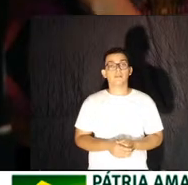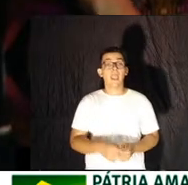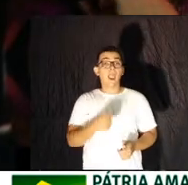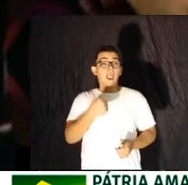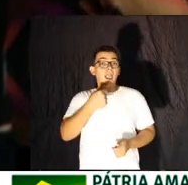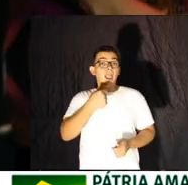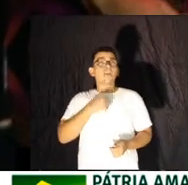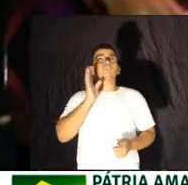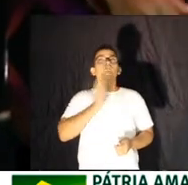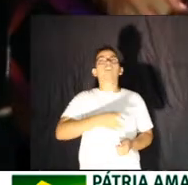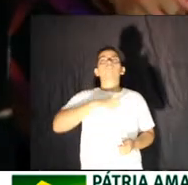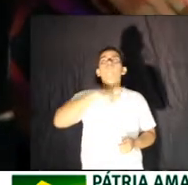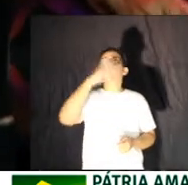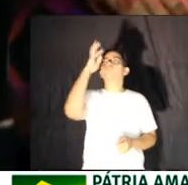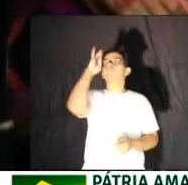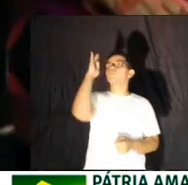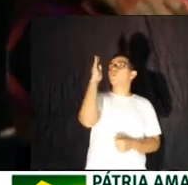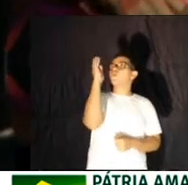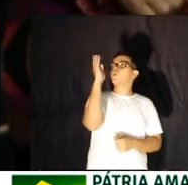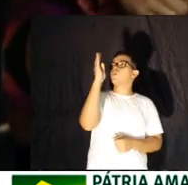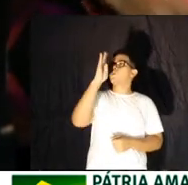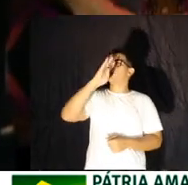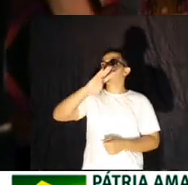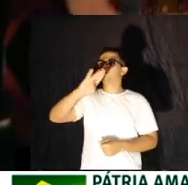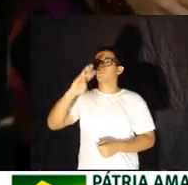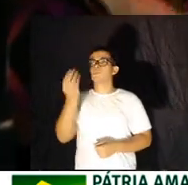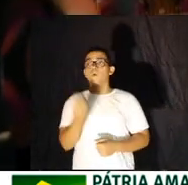já sonhei com a vida.